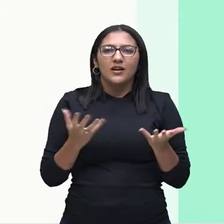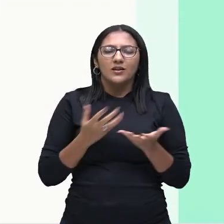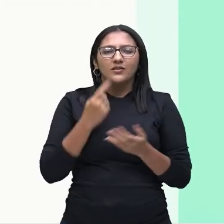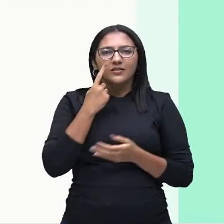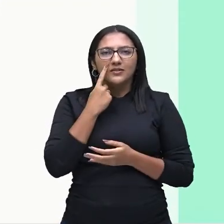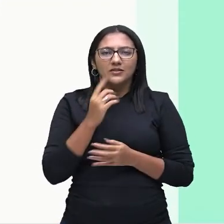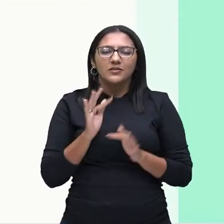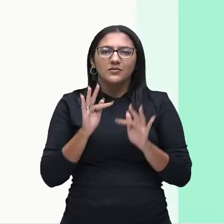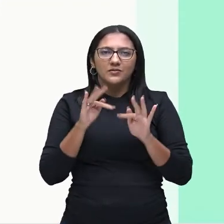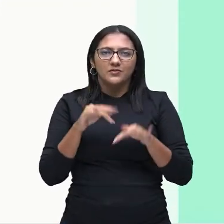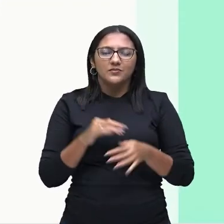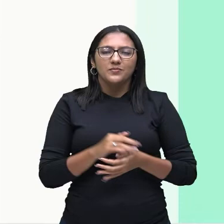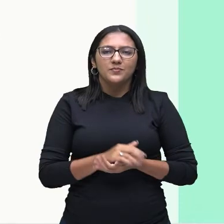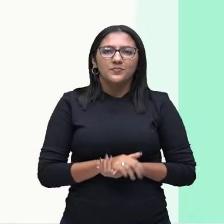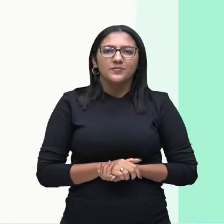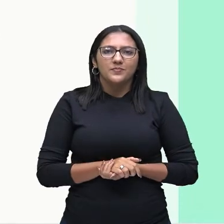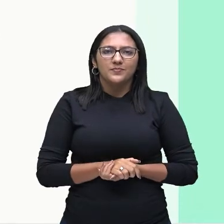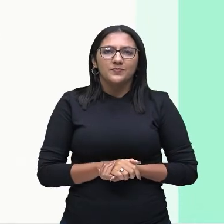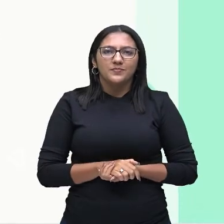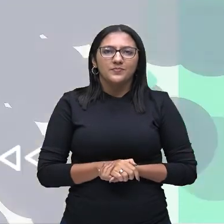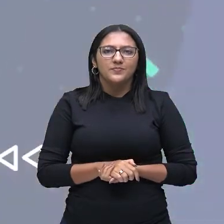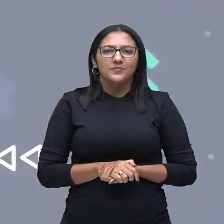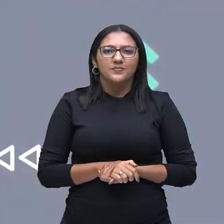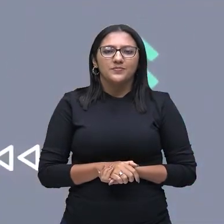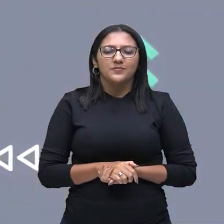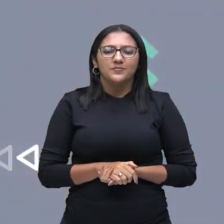para as nossas considerações finais.